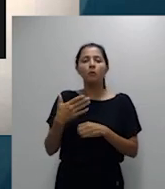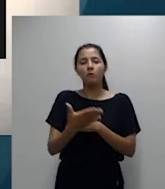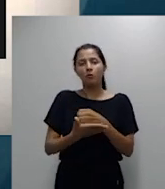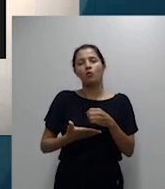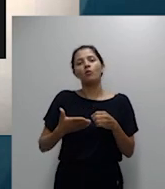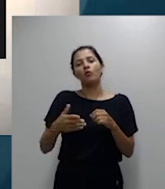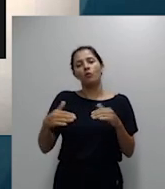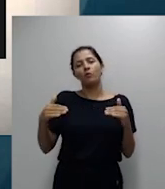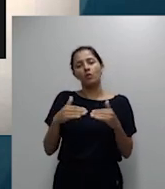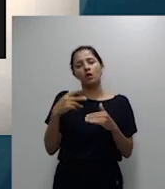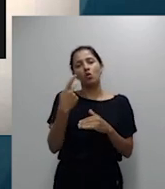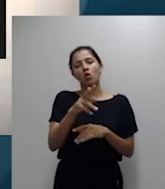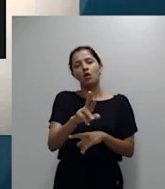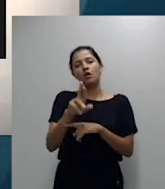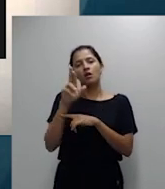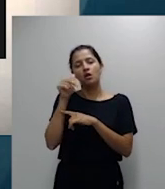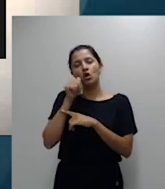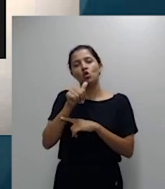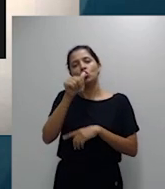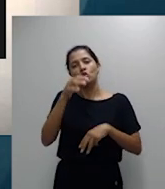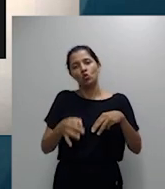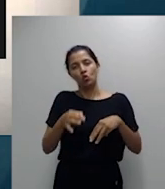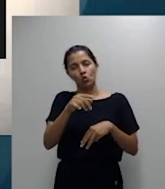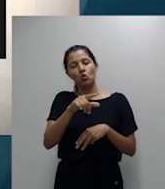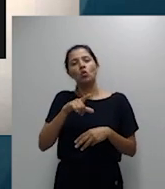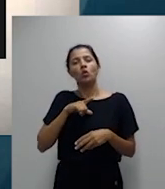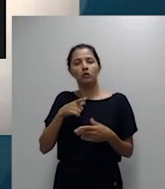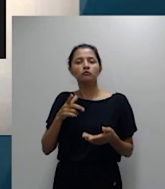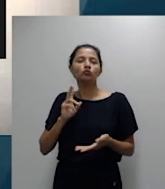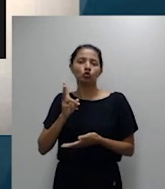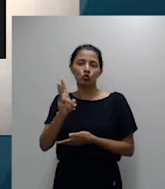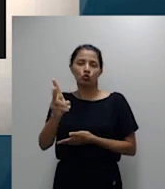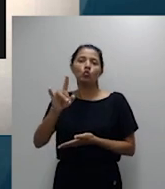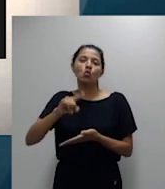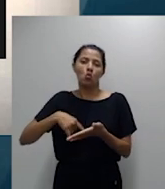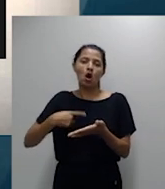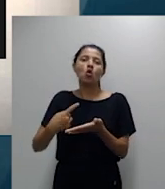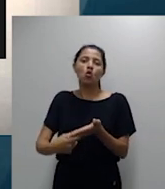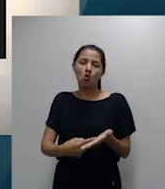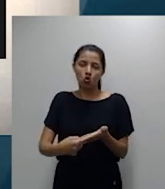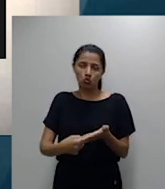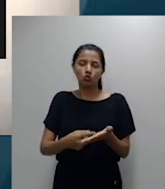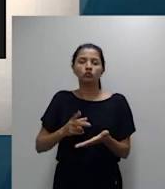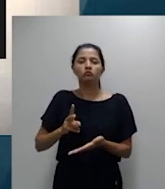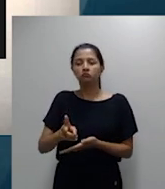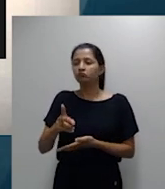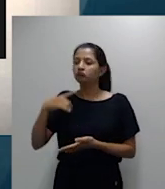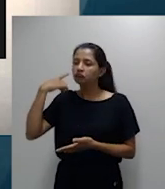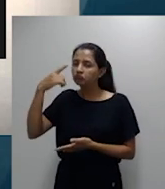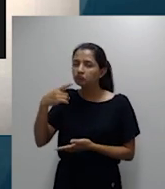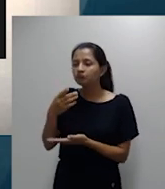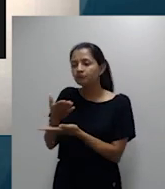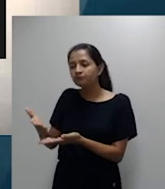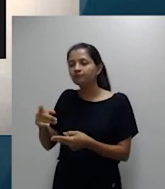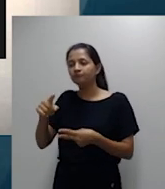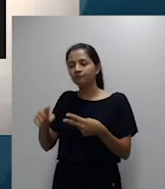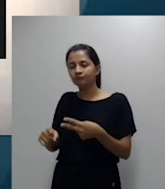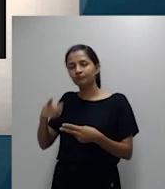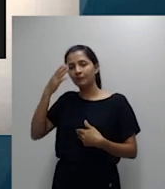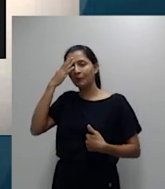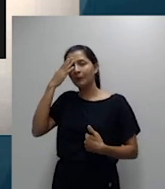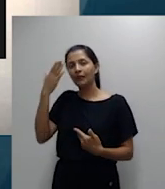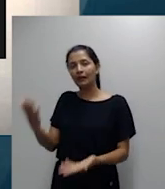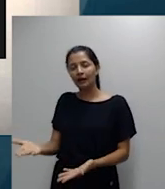a volta da relatora em juízo de adequação mantido o acordo Dr Felipe Dr Cândido Muito